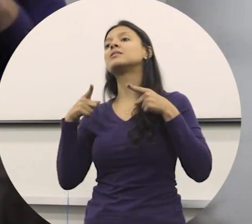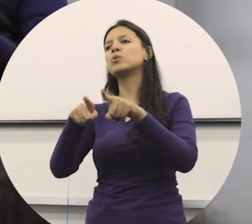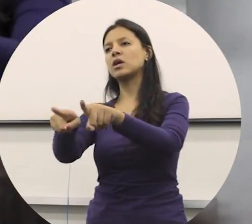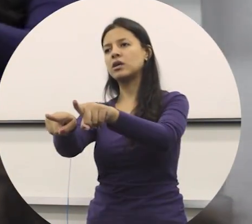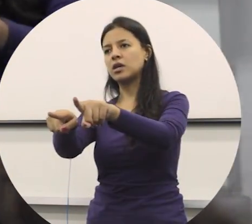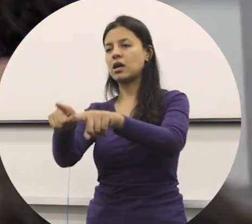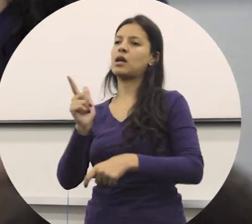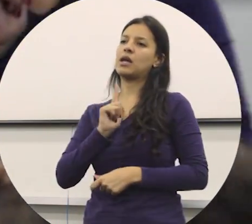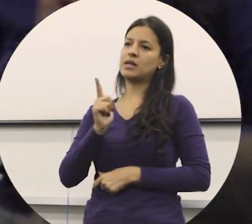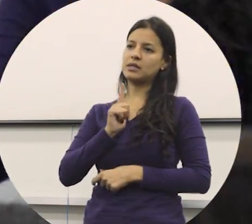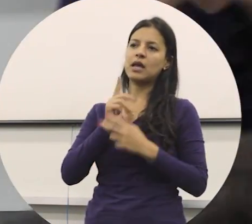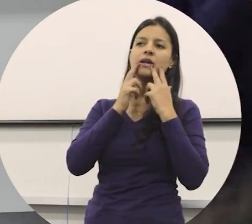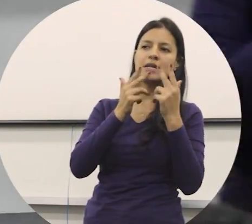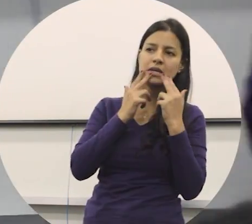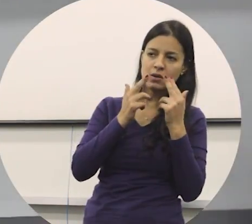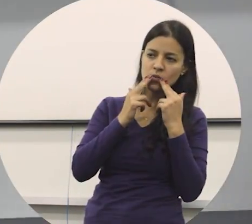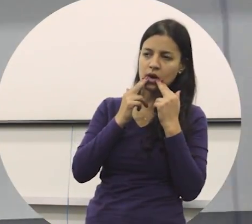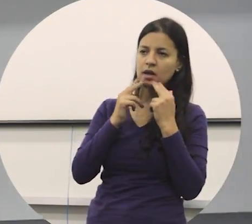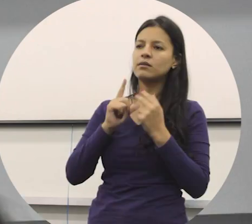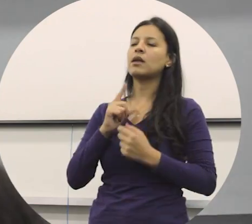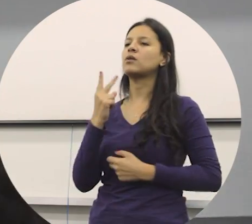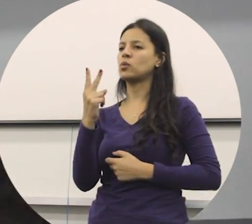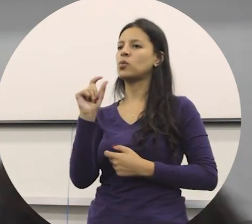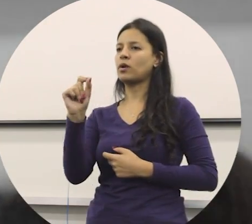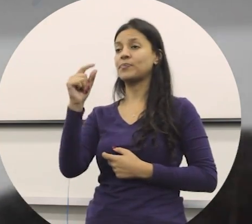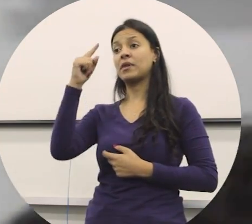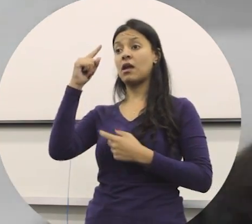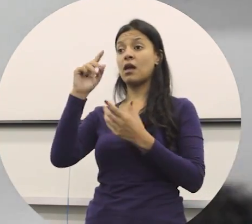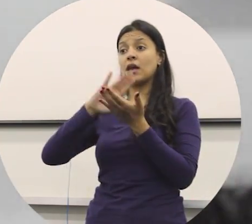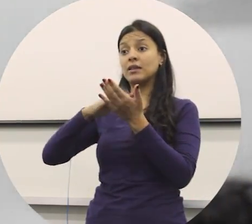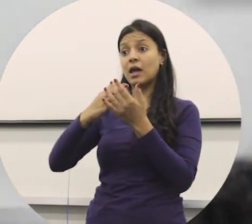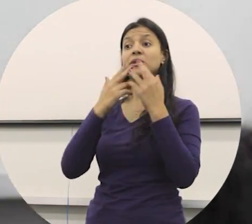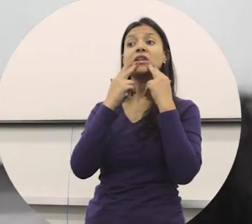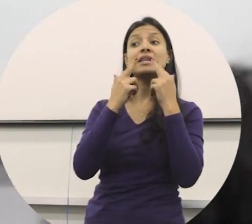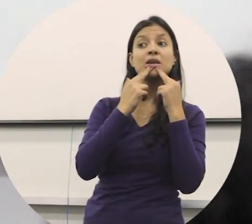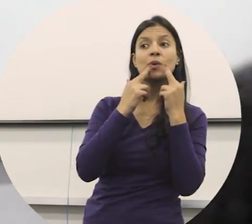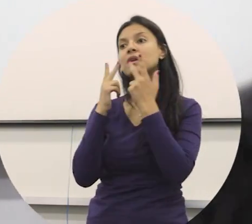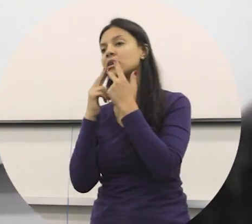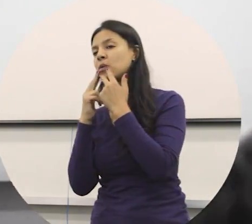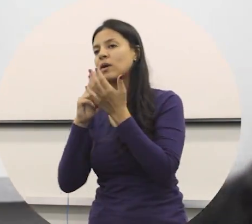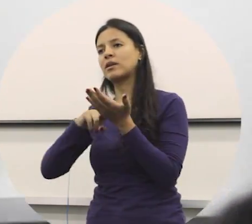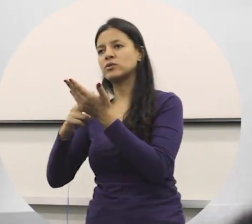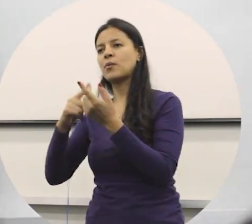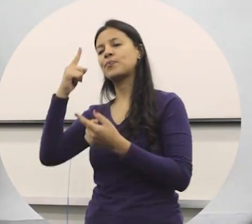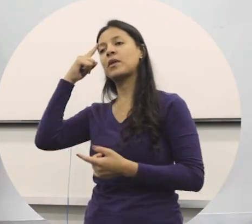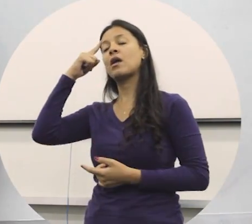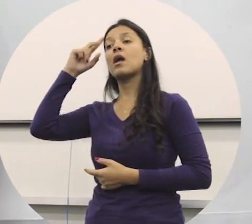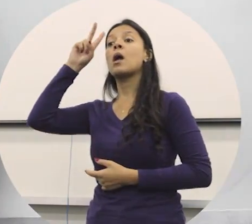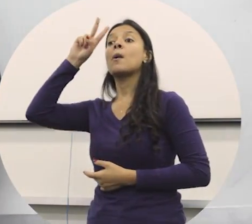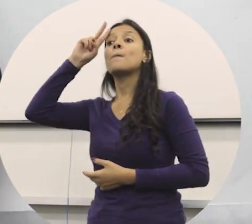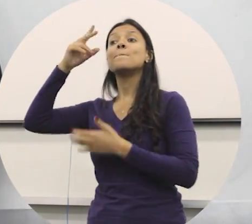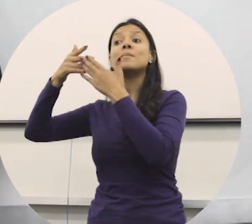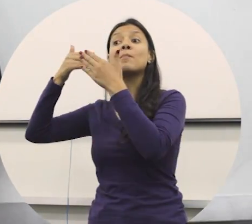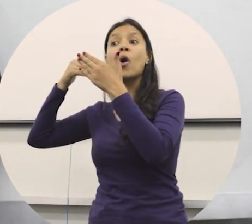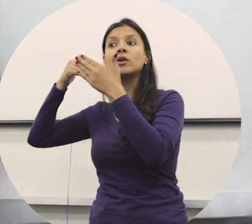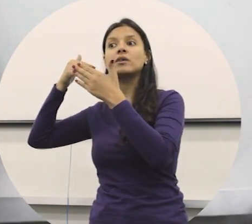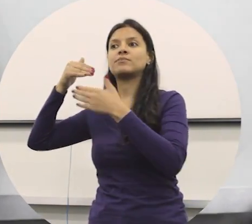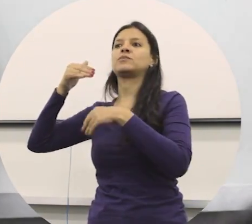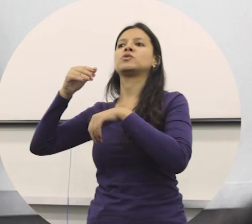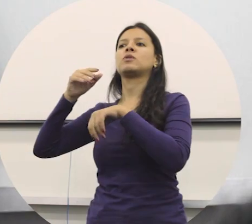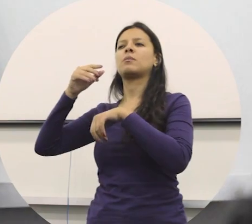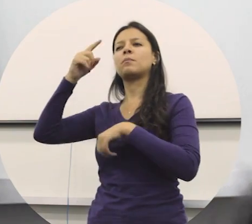está ocorrendo aqui com a intérprete? Memória, atenção, percepção, memória de curto prazo,